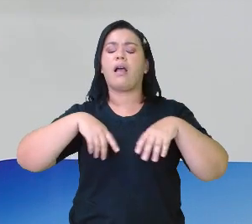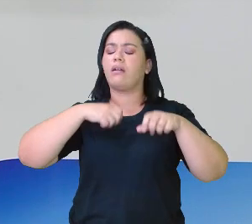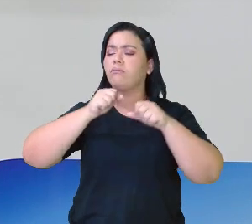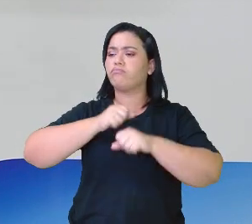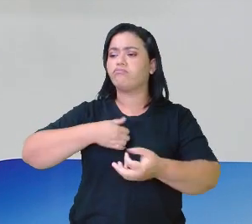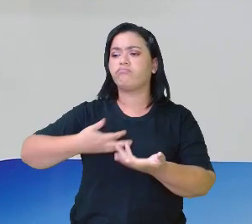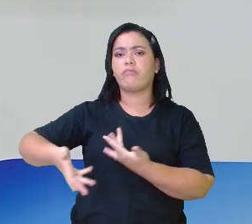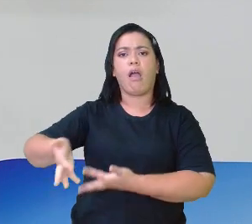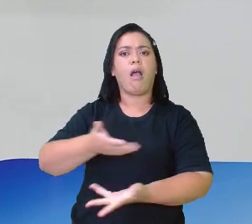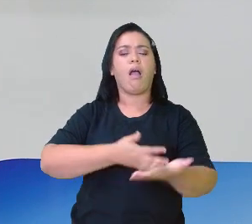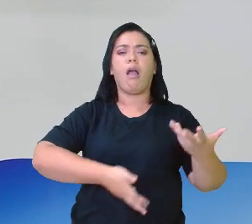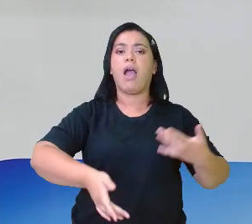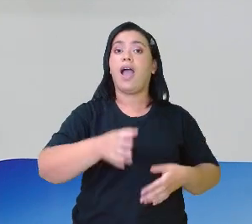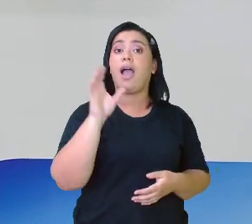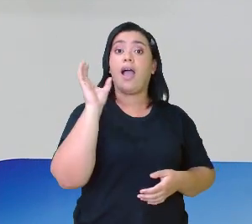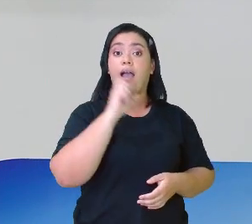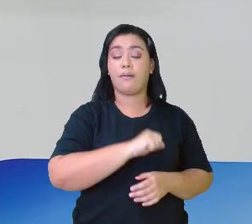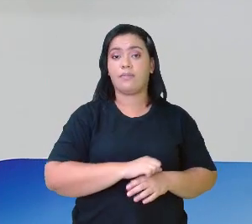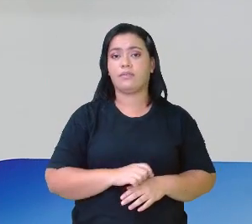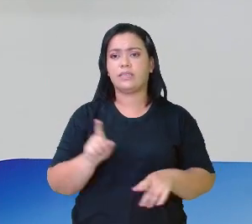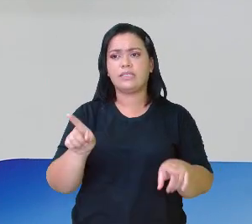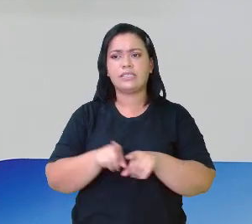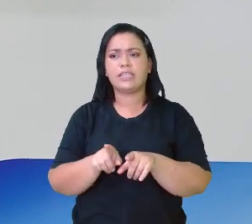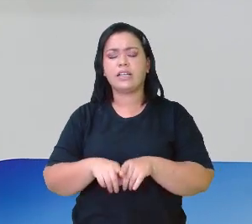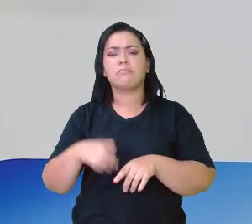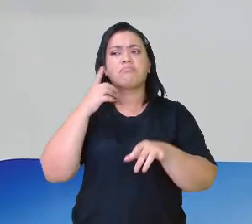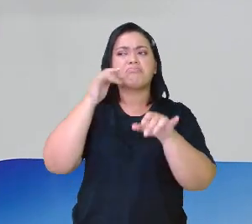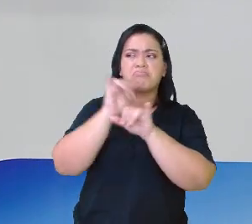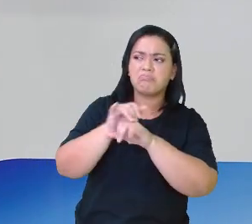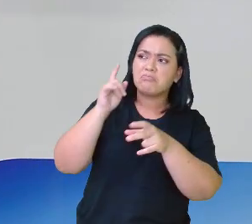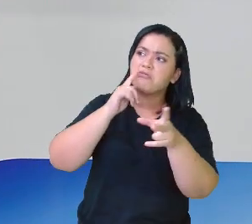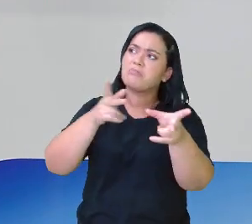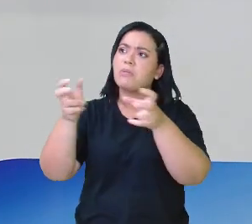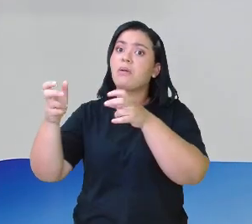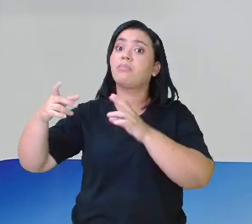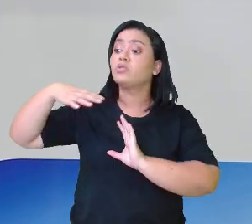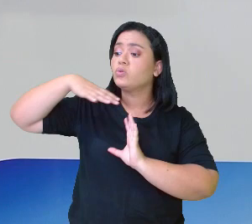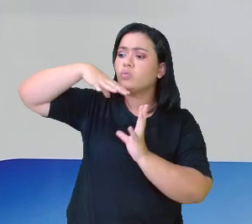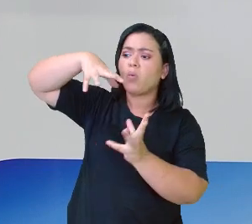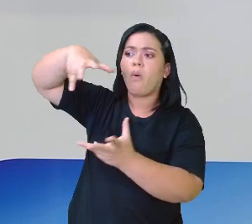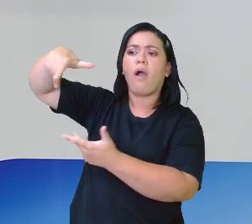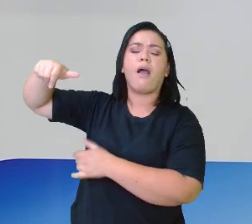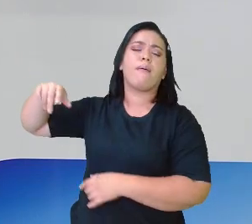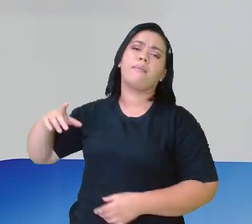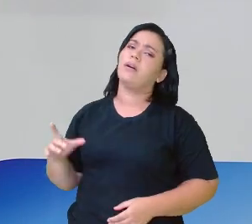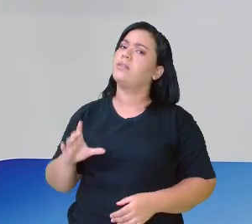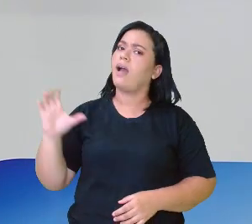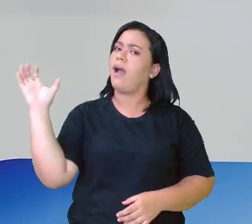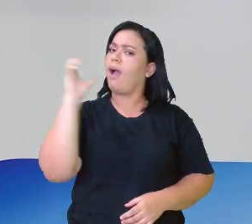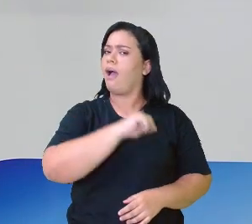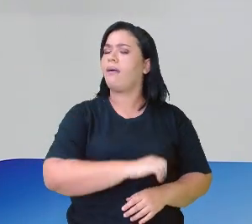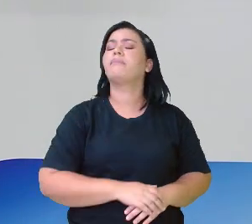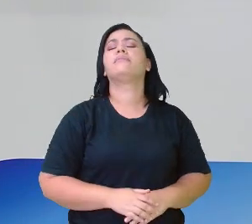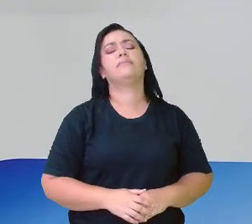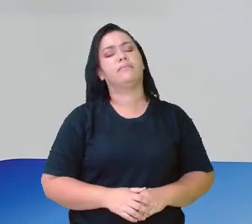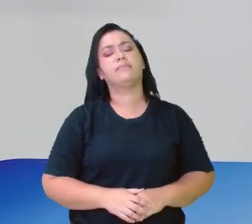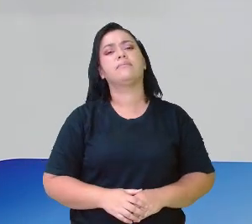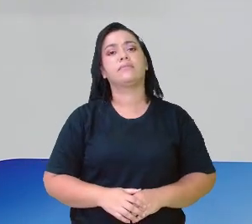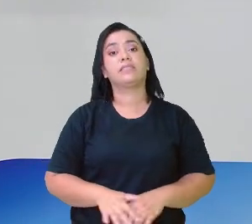cada vez mais rápido. As notícias que a gente fica sabendo do mundo inteiro, assim, ó, no estalar de dedos. Se